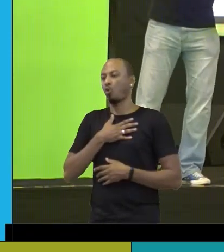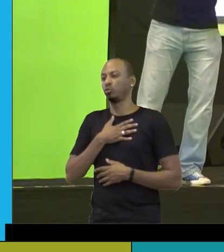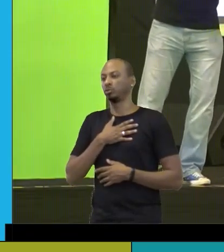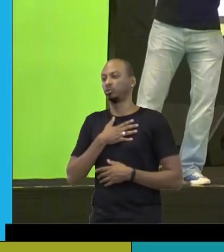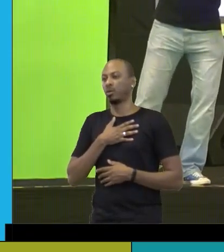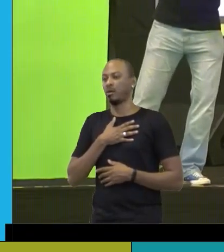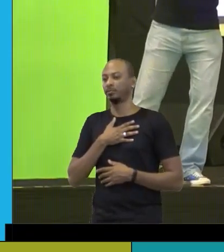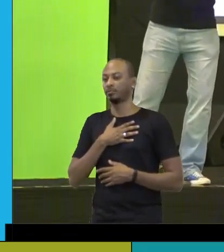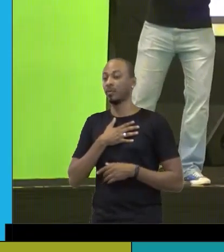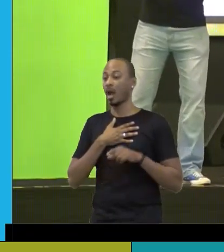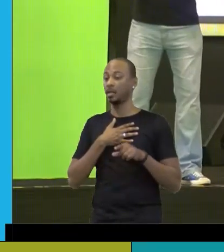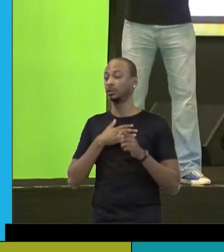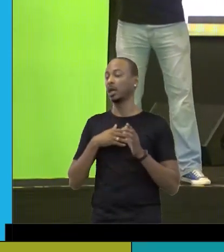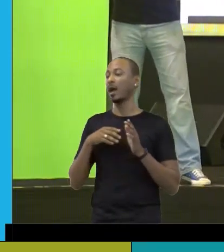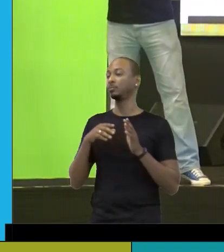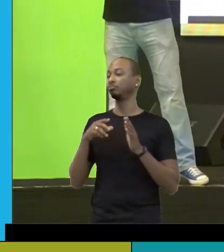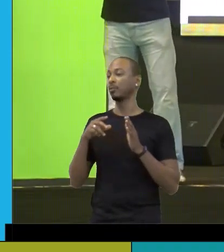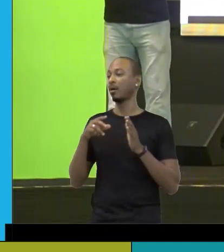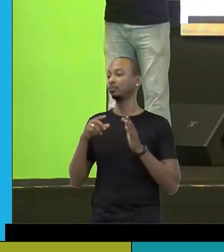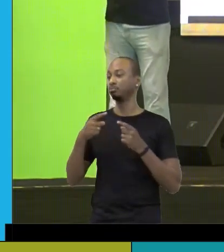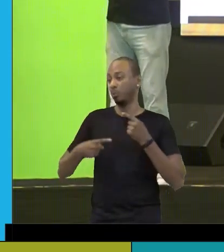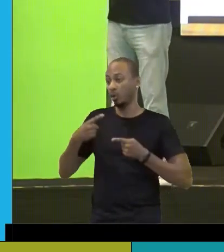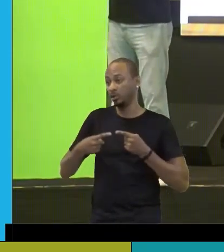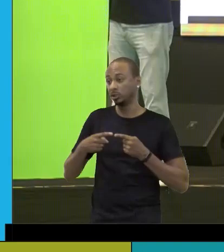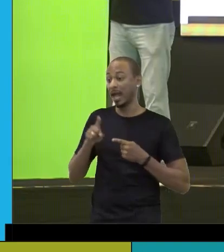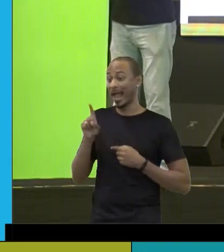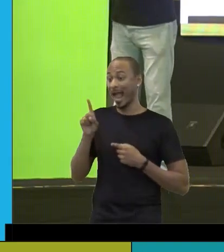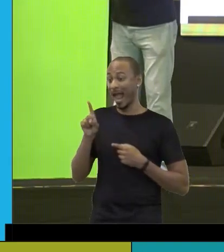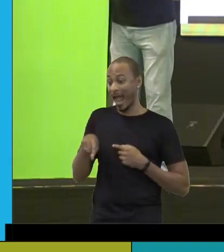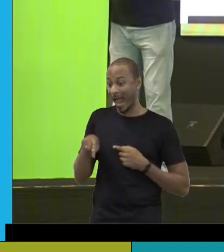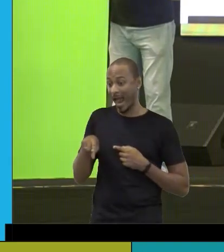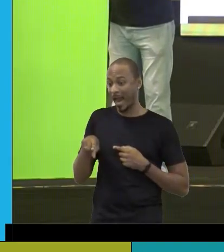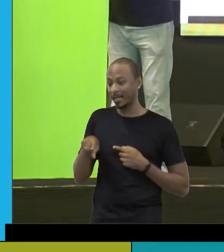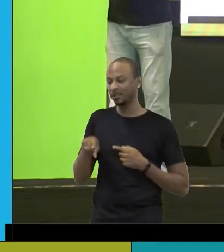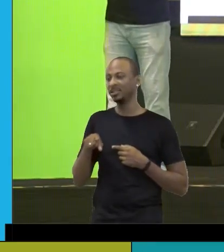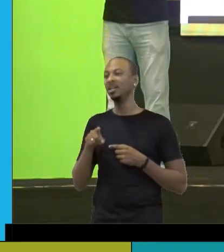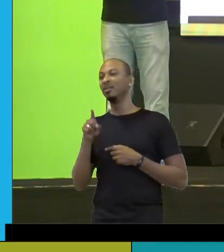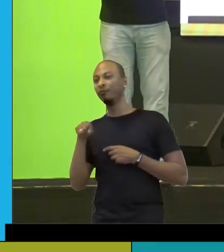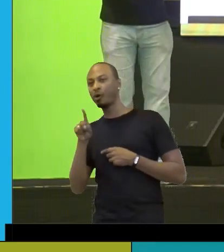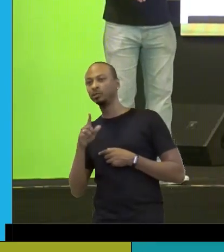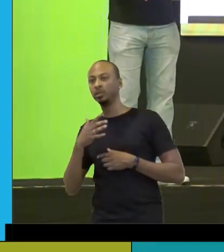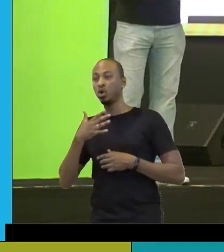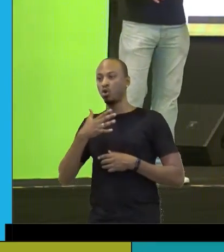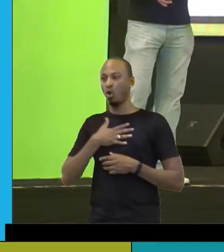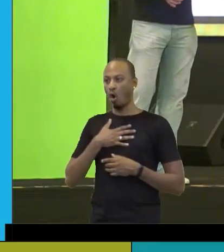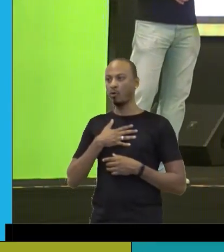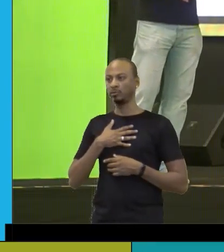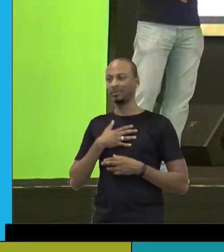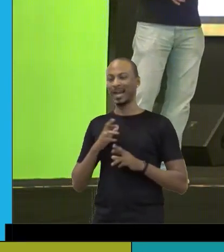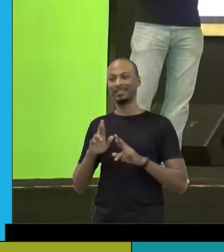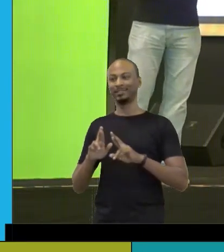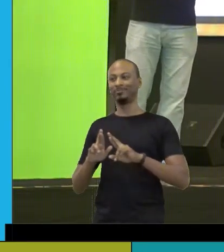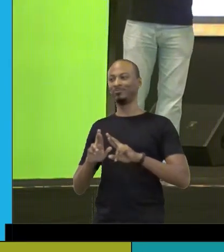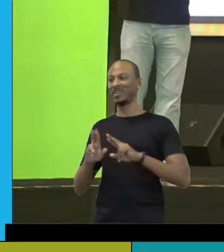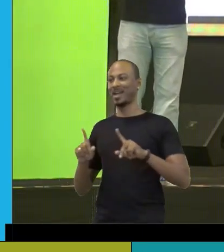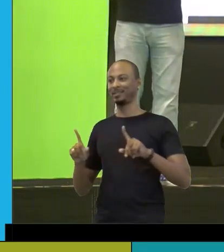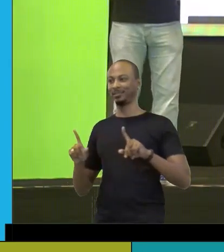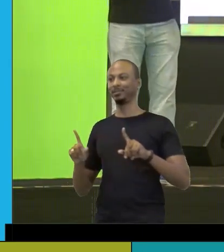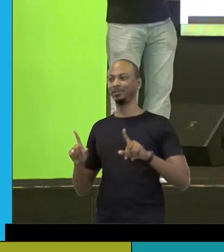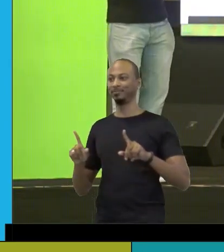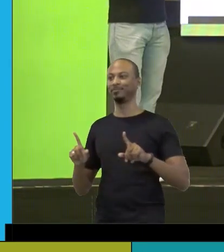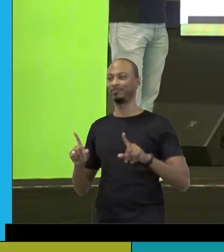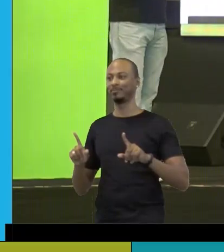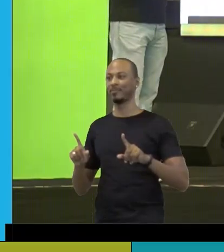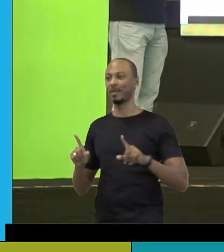que ela é e o que você gostaria que ela fosse, existe um abismo. E esse abismo é exatamente o que